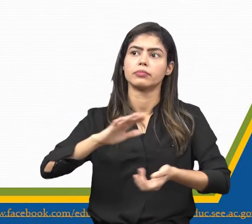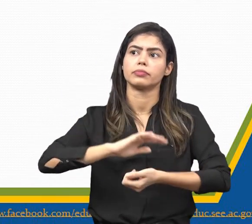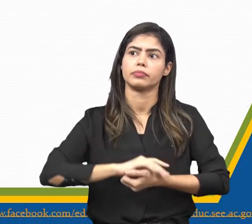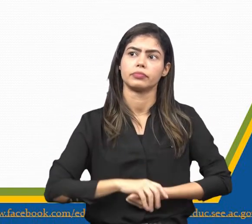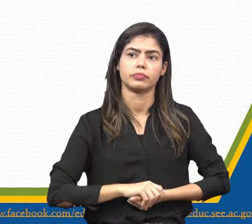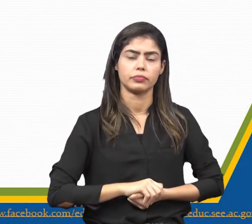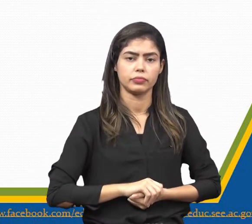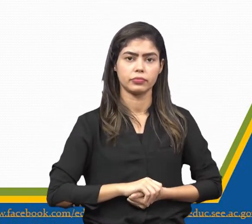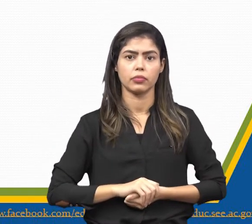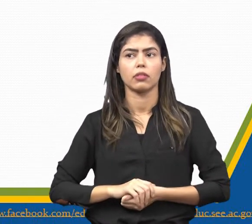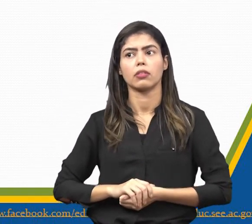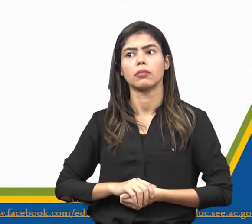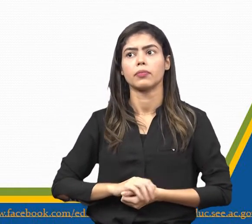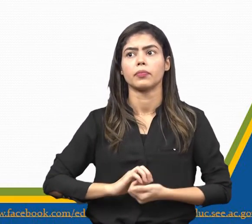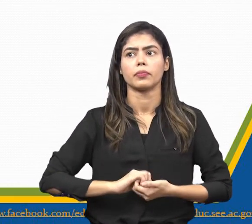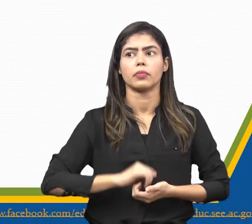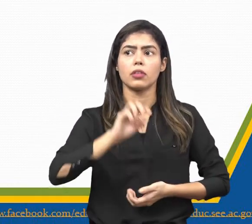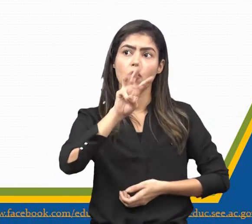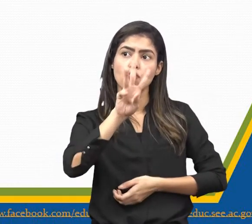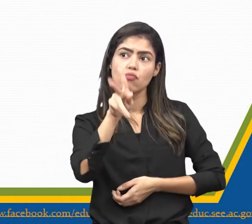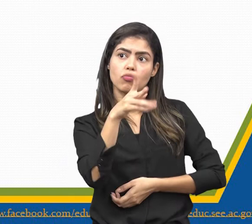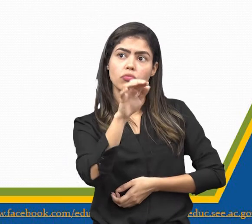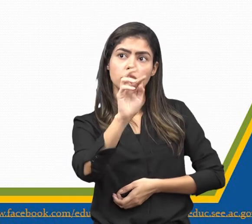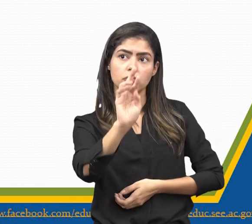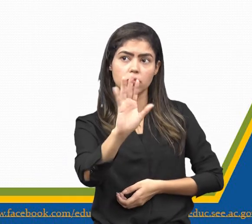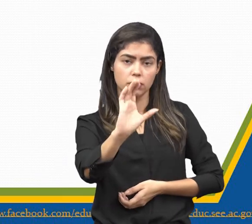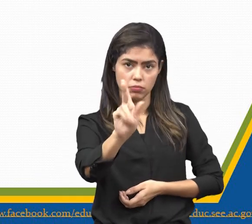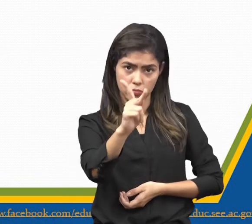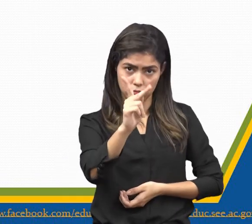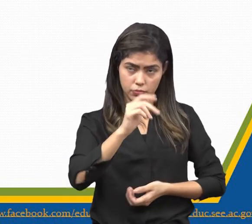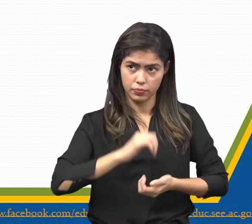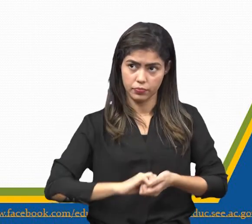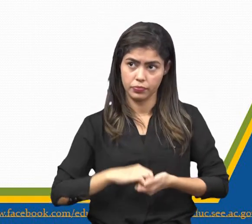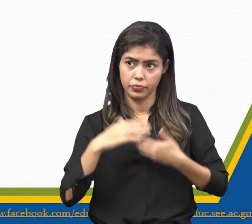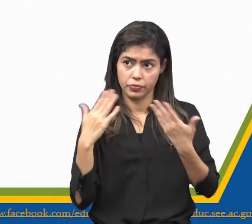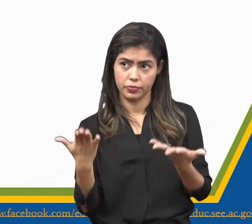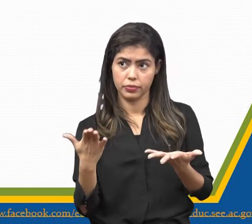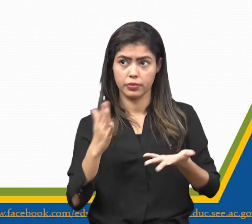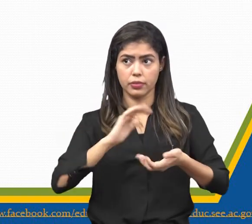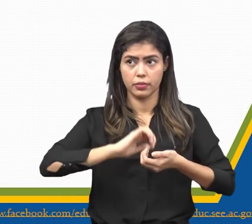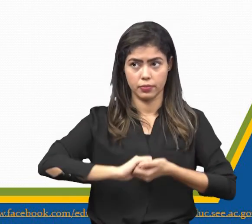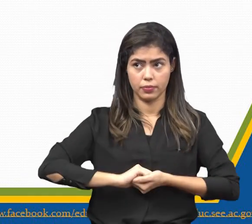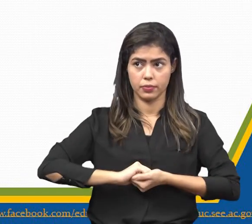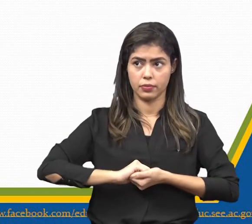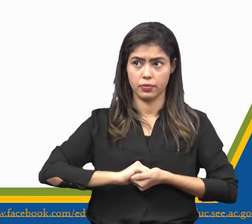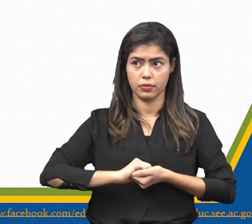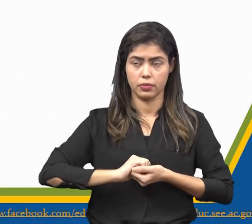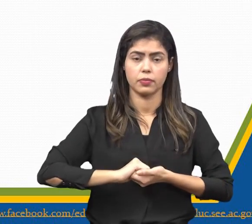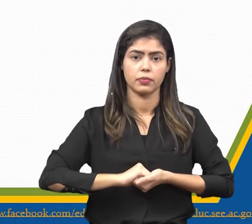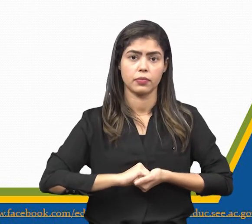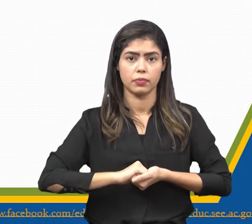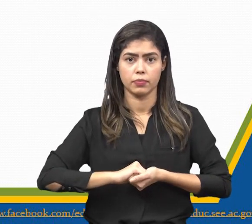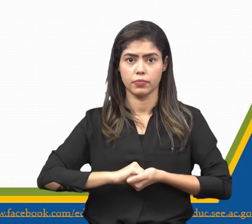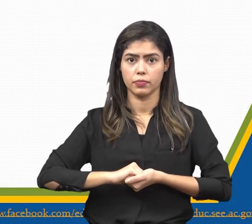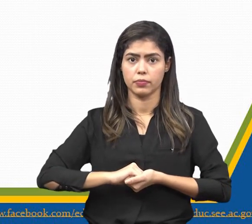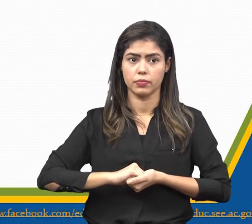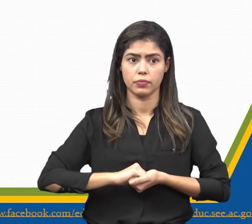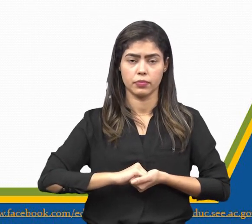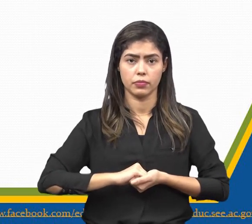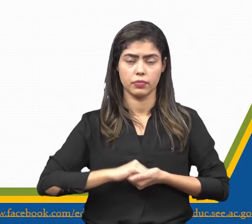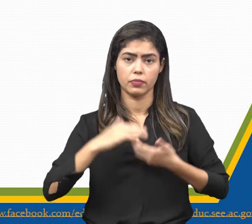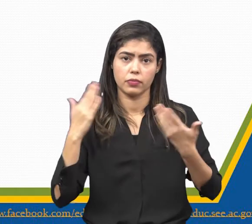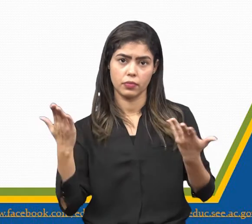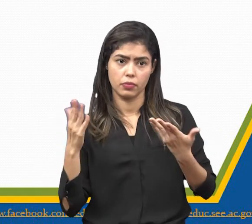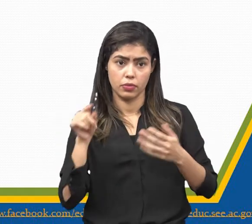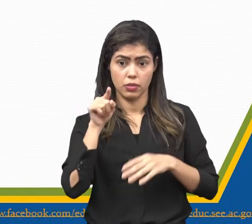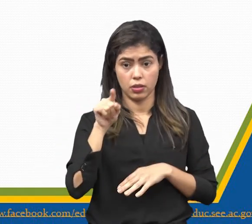I dropped a glass, which was new. She loves books. The books have happy endings. Então,